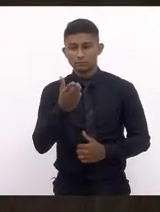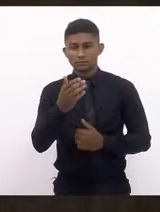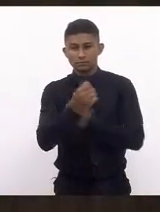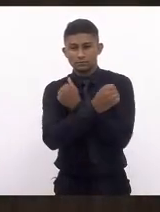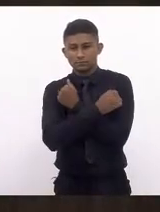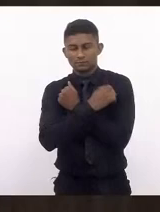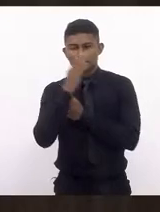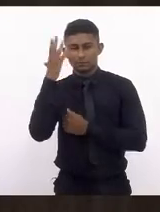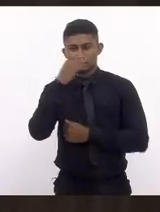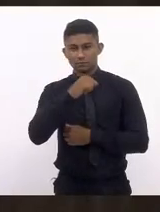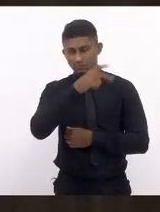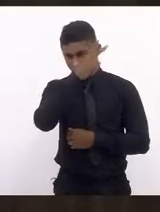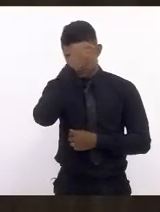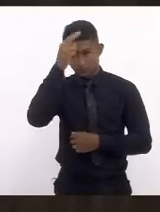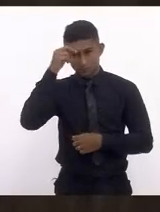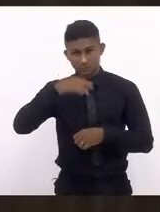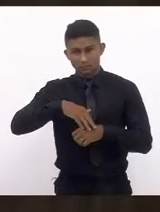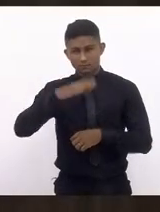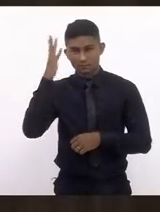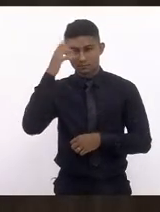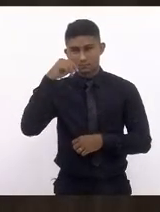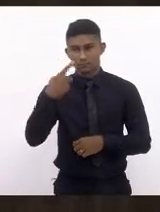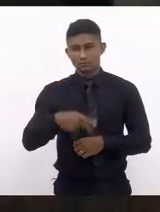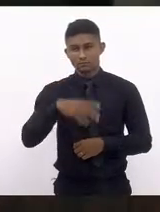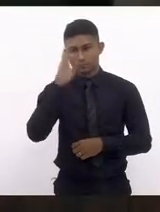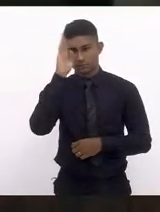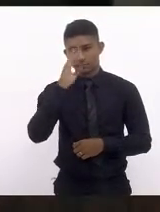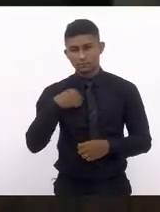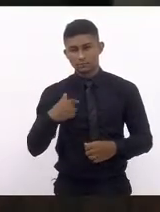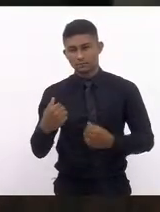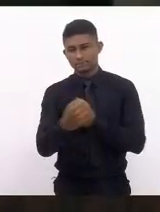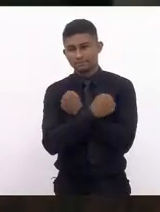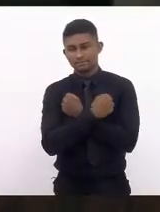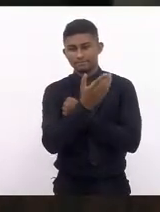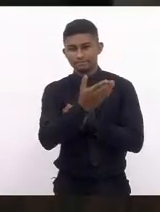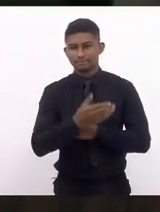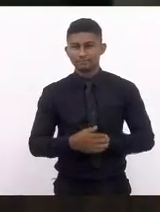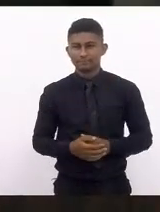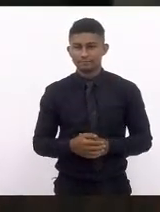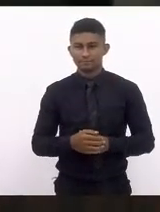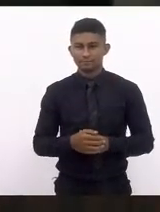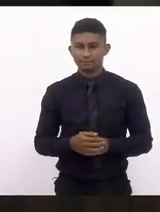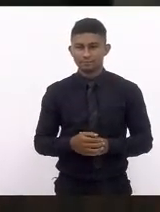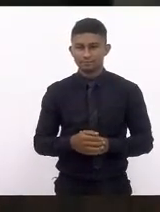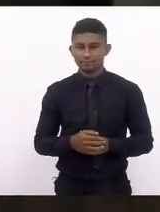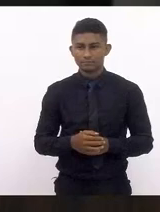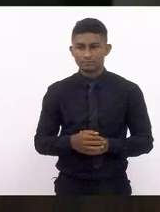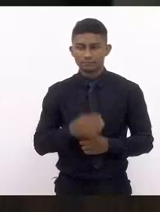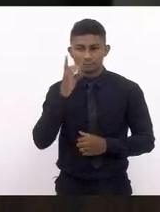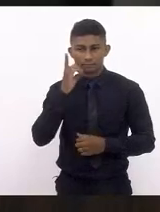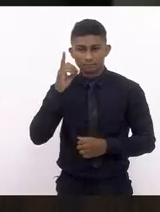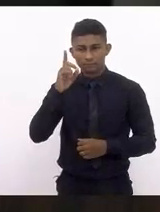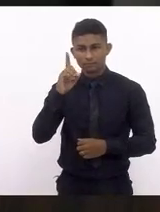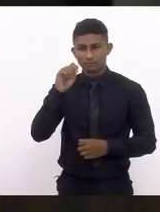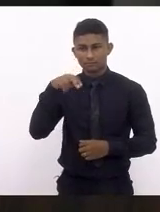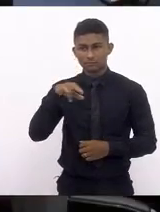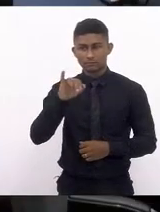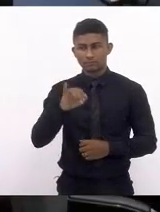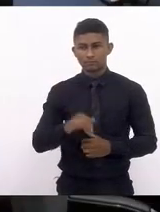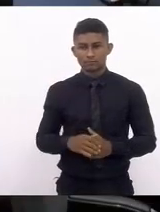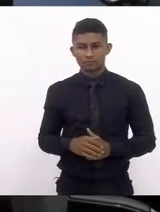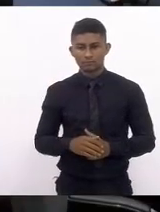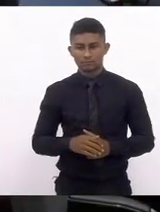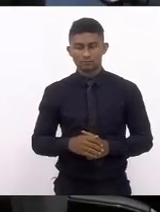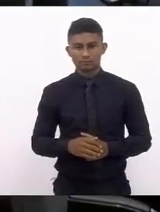amiga Marina é linda perfeita mais linda desse Brasil Parabéns defesa dos direitos humanos e cidadania adaptar Dani Monteiro